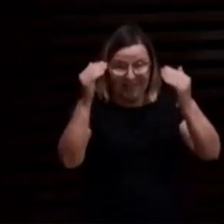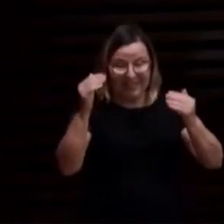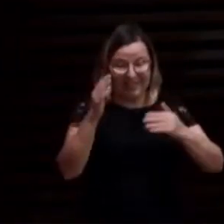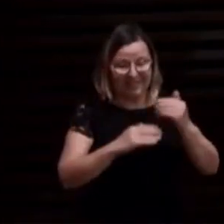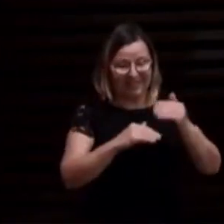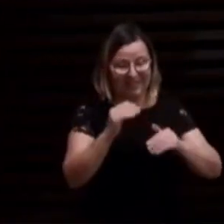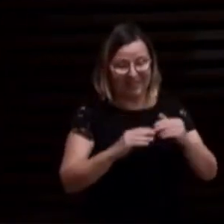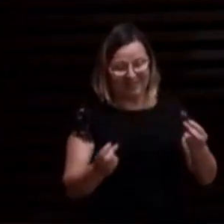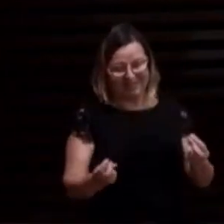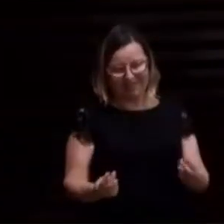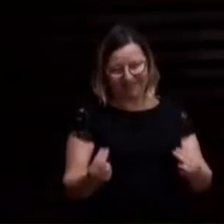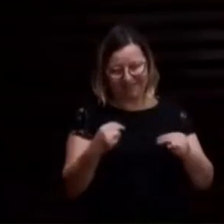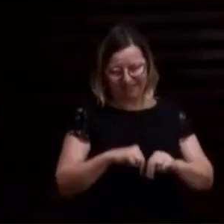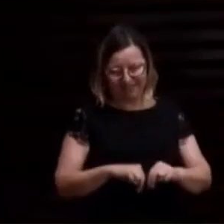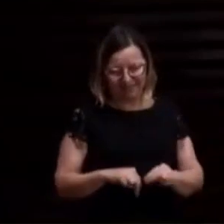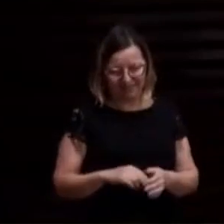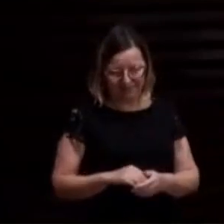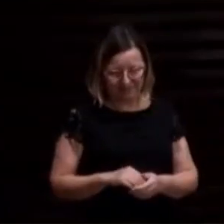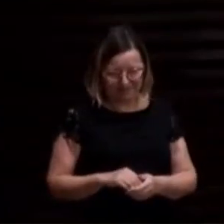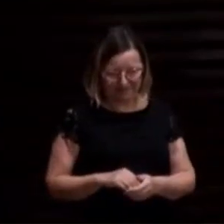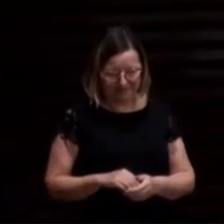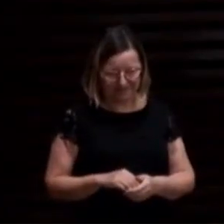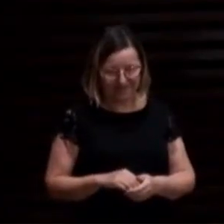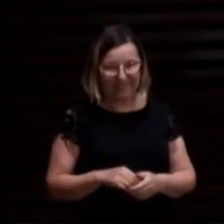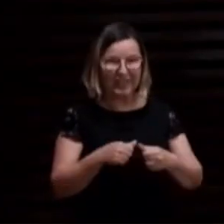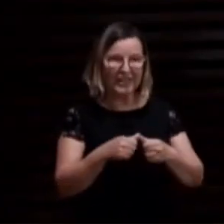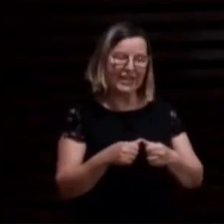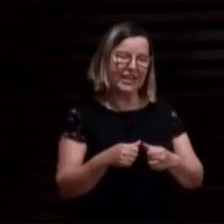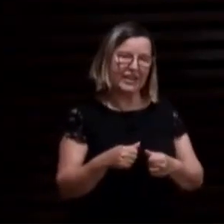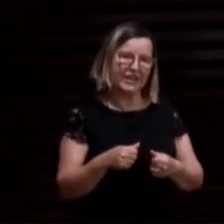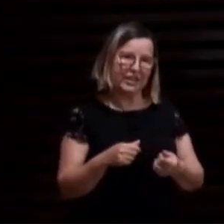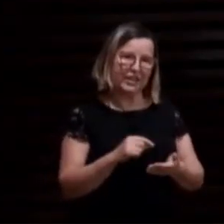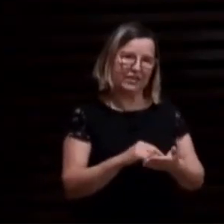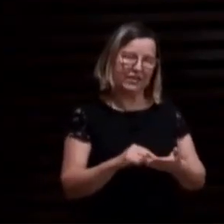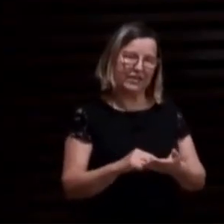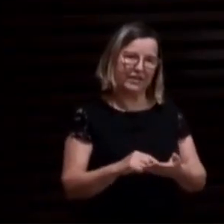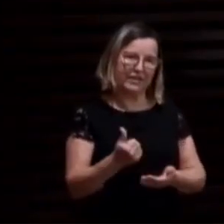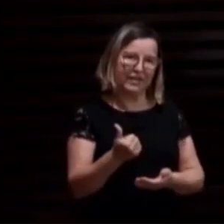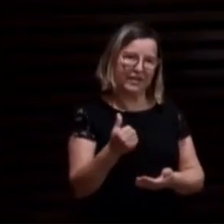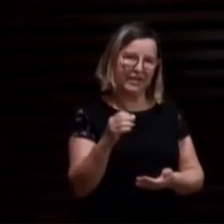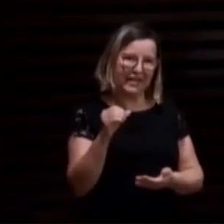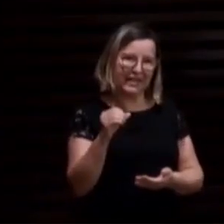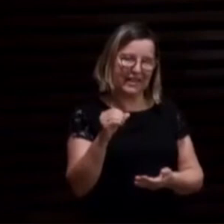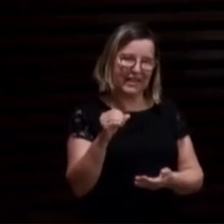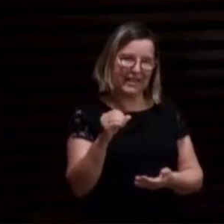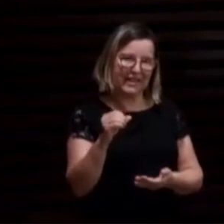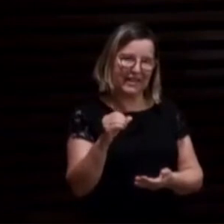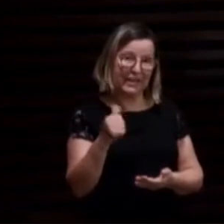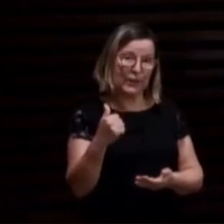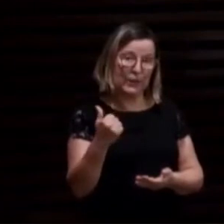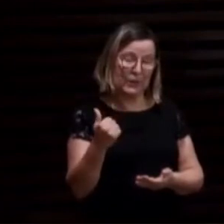E a gente vai ver esses dois últimos versículos aí, o 10 e o 11, e tomar um pouco desse